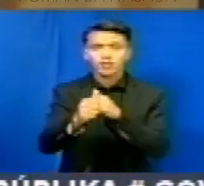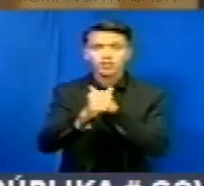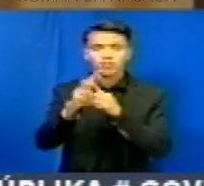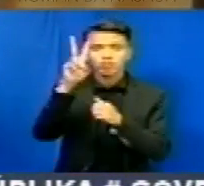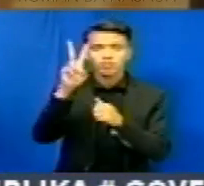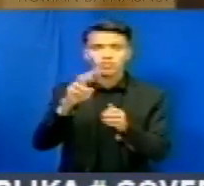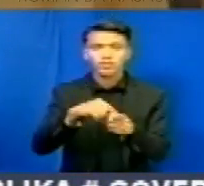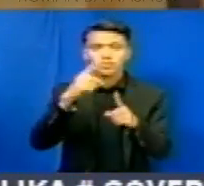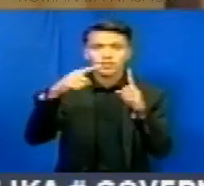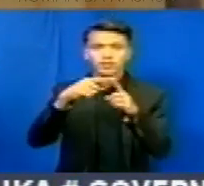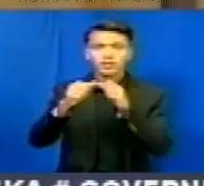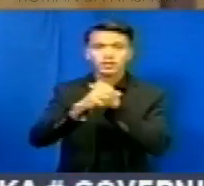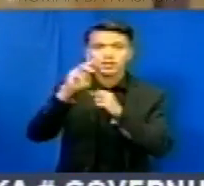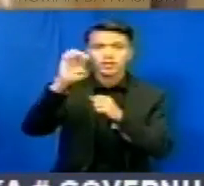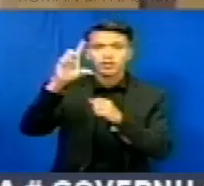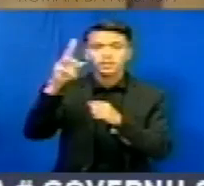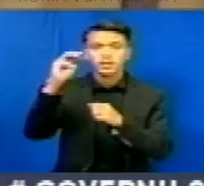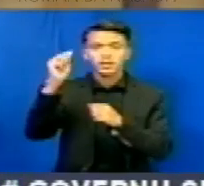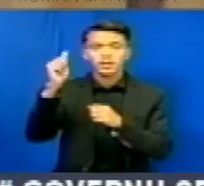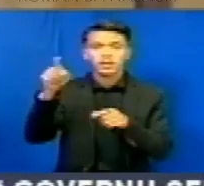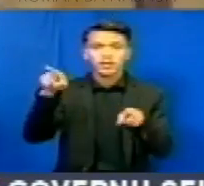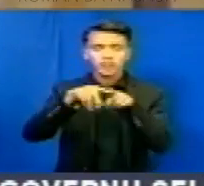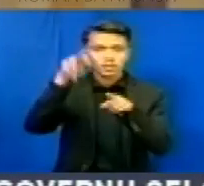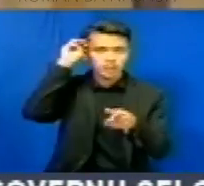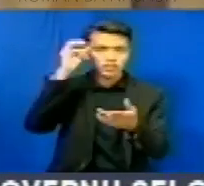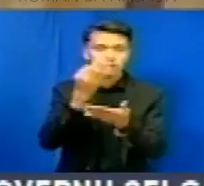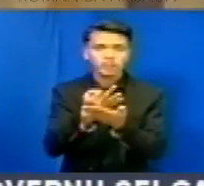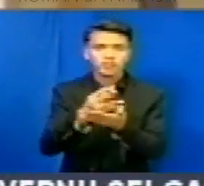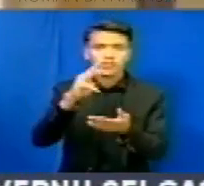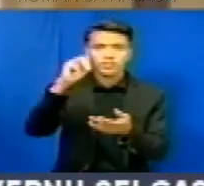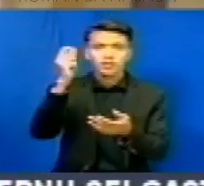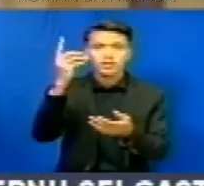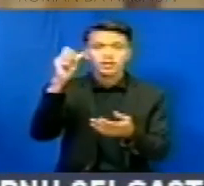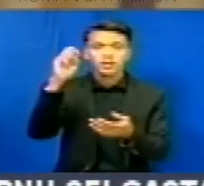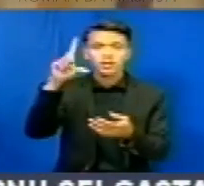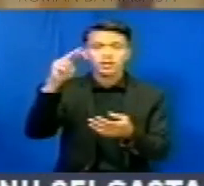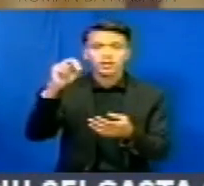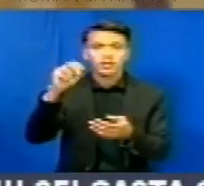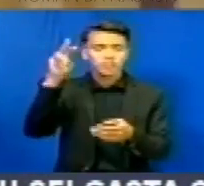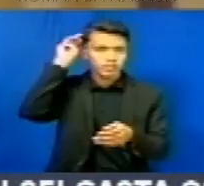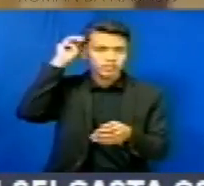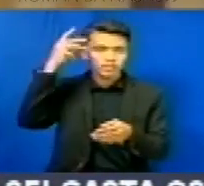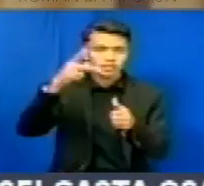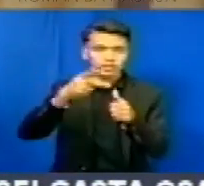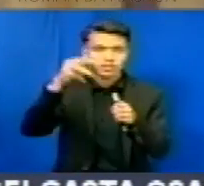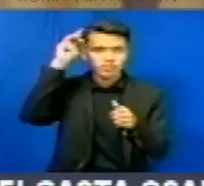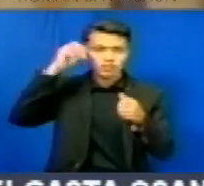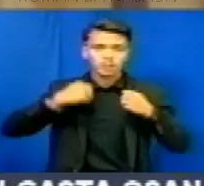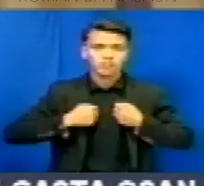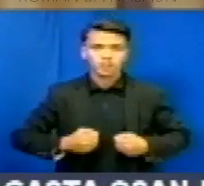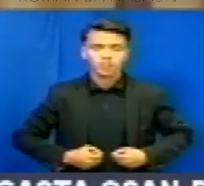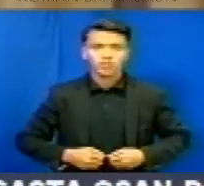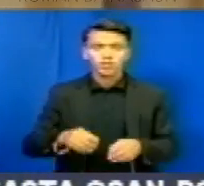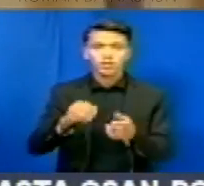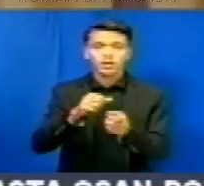O Enhira Arguida Emilia Pires no dar ministra finanças. No Madalena Hanjam no dar vice-ministra saúde. Halo pedido horizosa cama